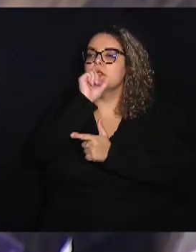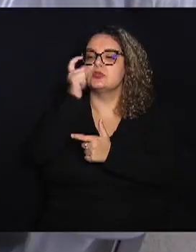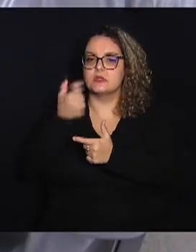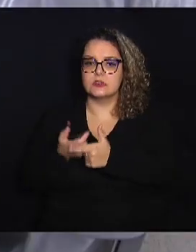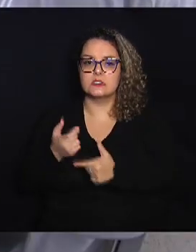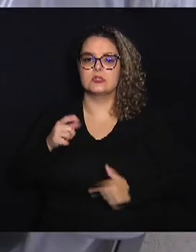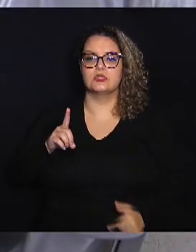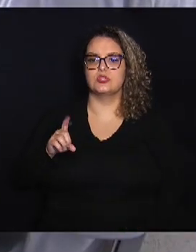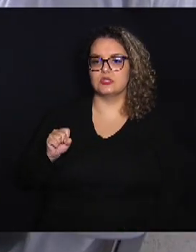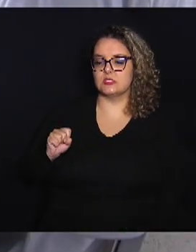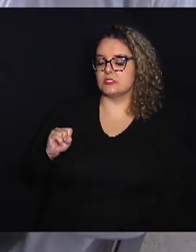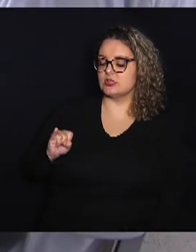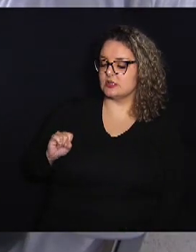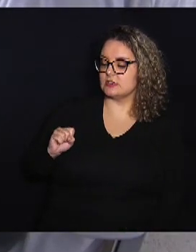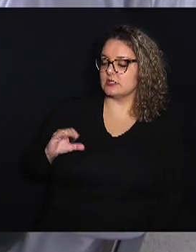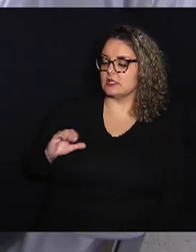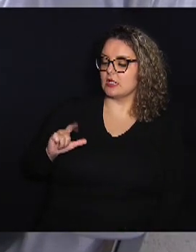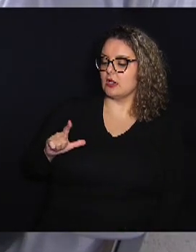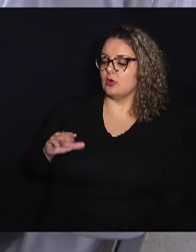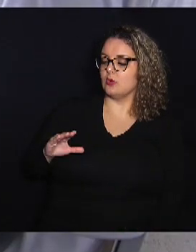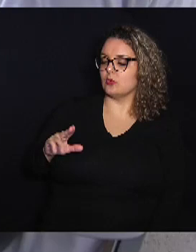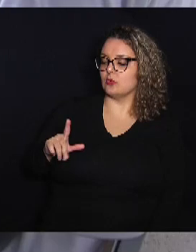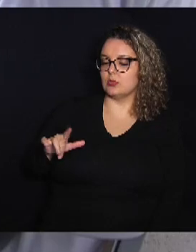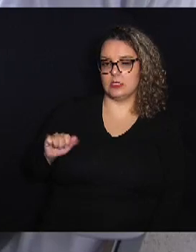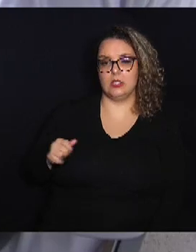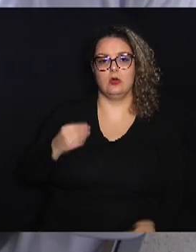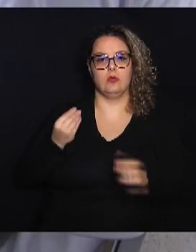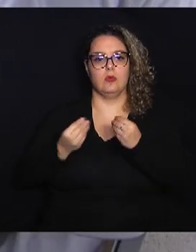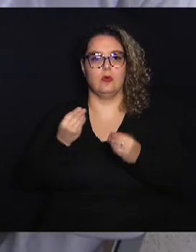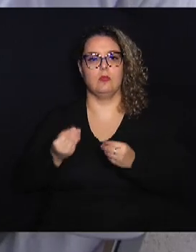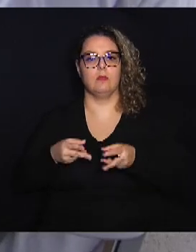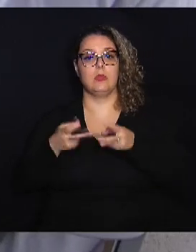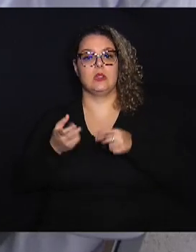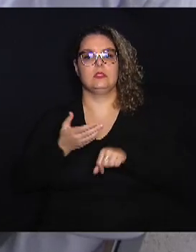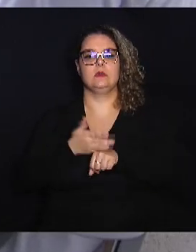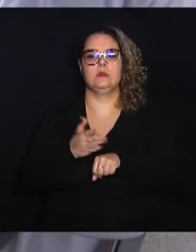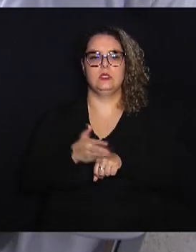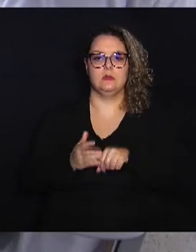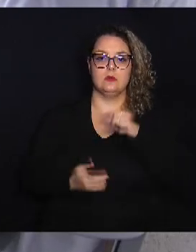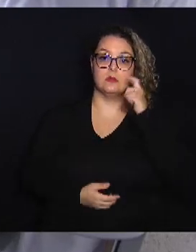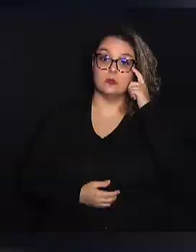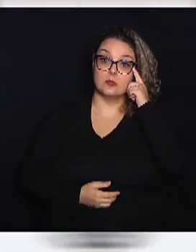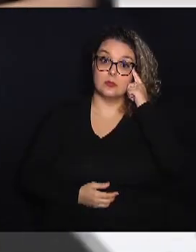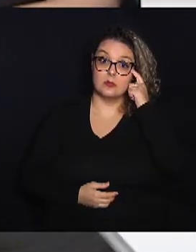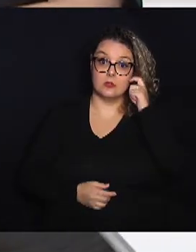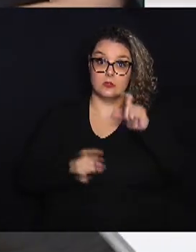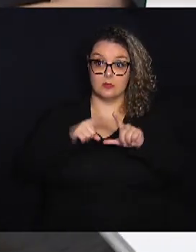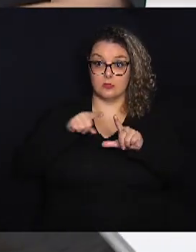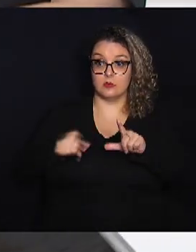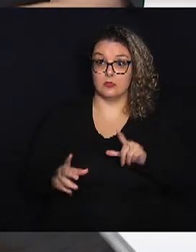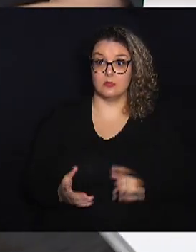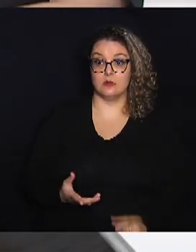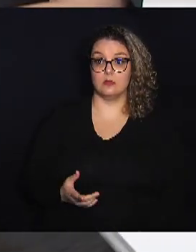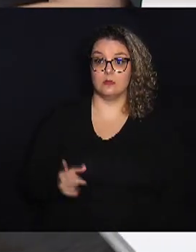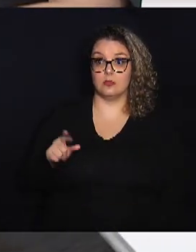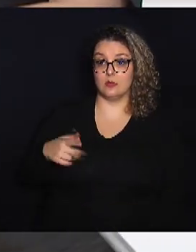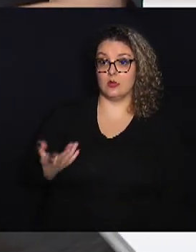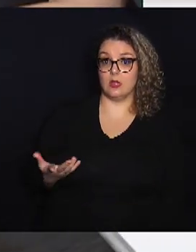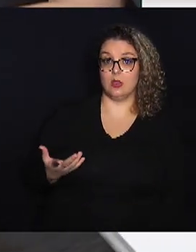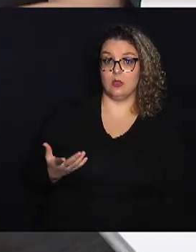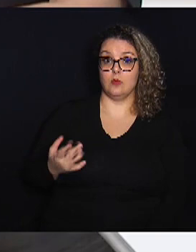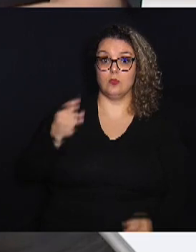citei agora há pouco. Como é que a gente percebe isso na prática? Um dos indicativos que surge é o interesse do aluno pela